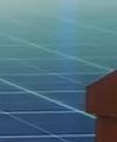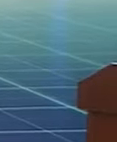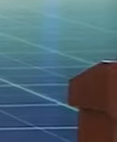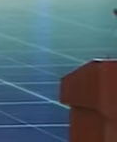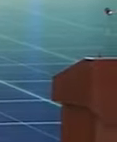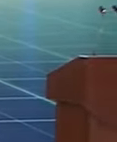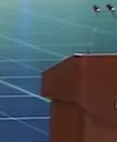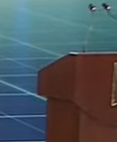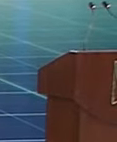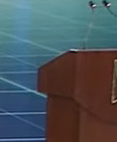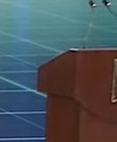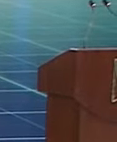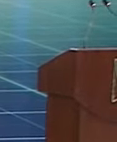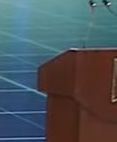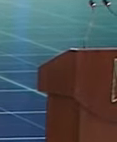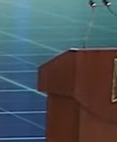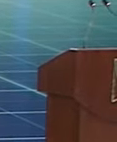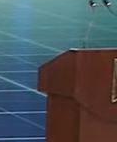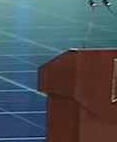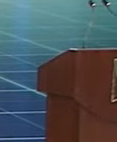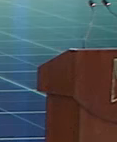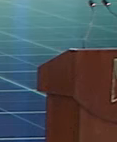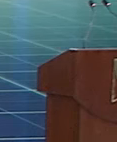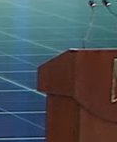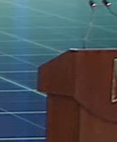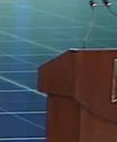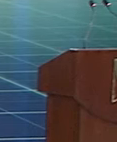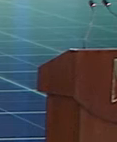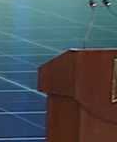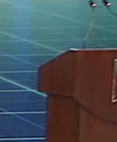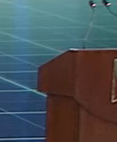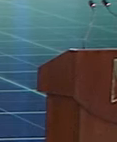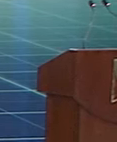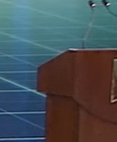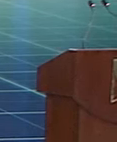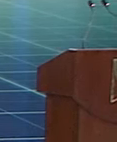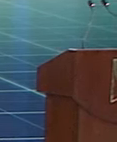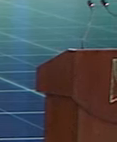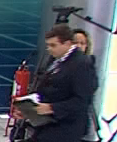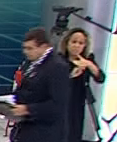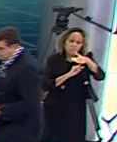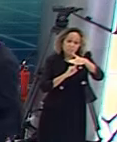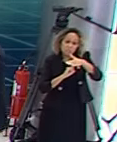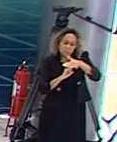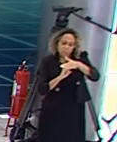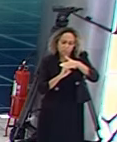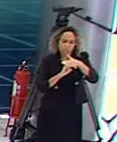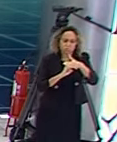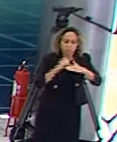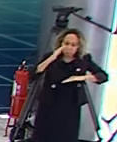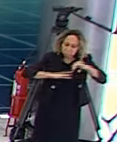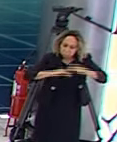Passamos a palavra ao presidente do Conselho Nacional das Instituições da Rede Federal de Educação Profissional, Científica e